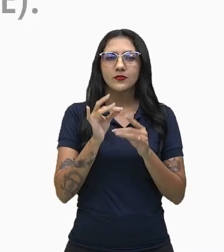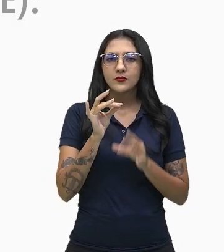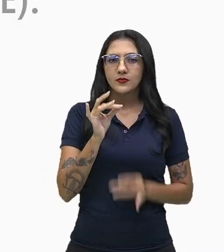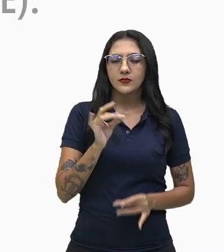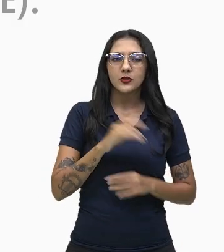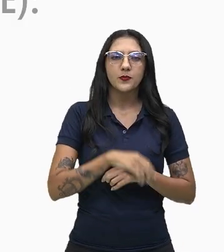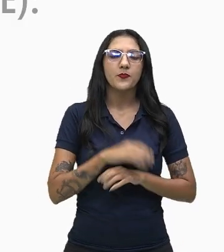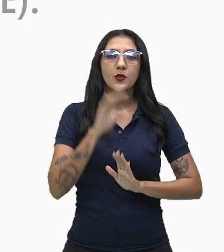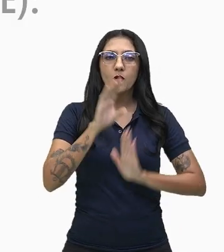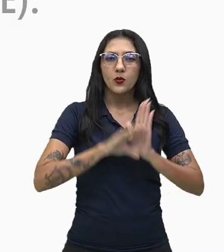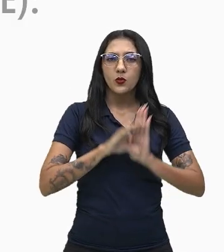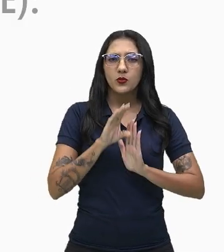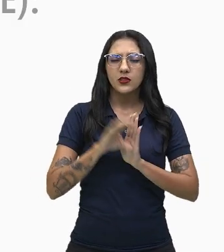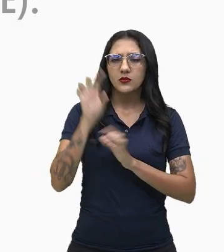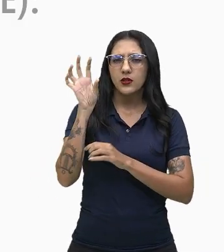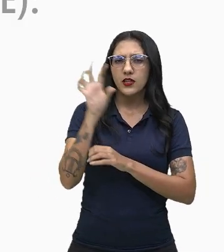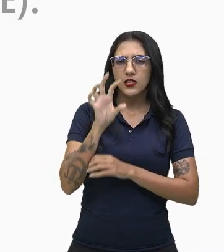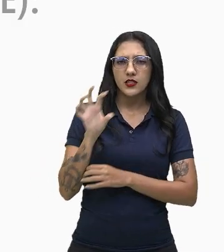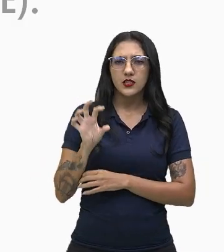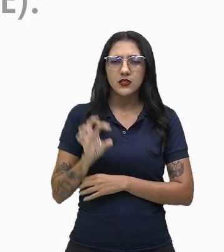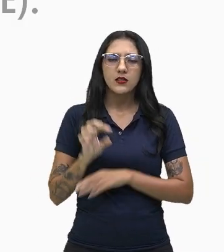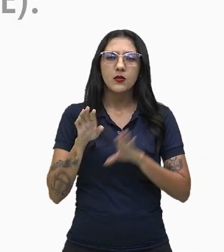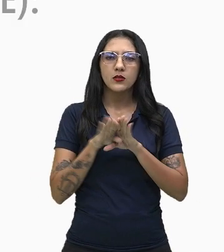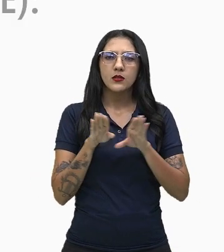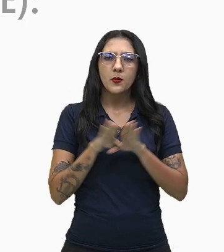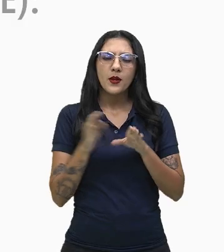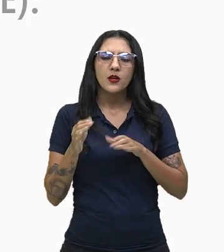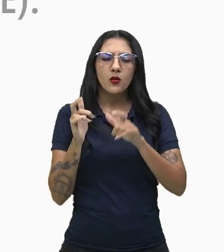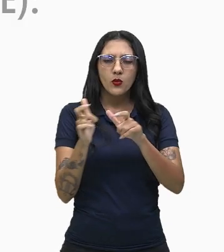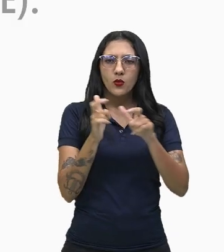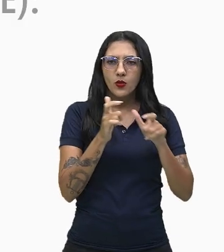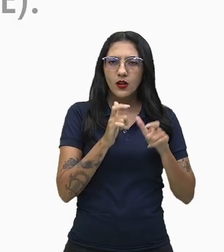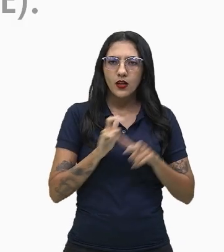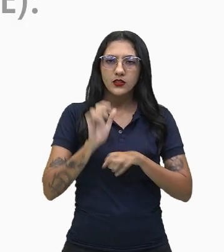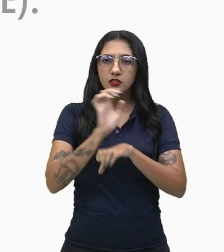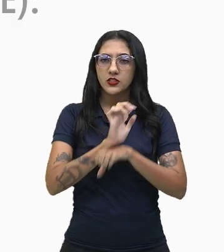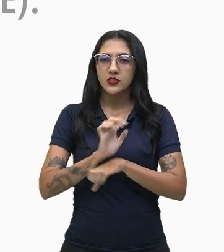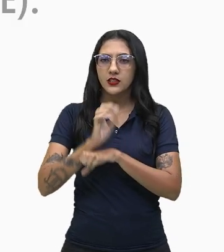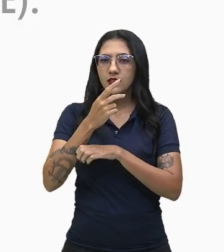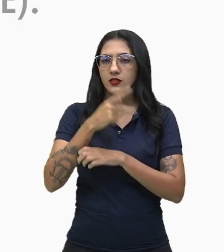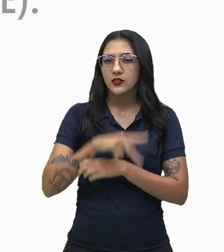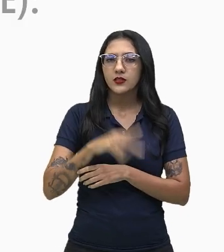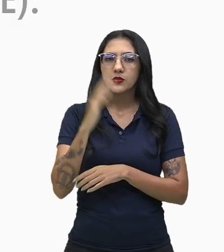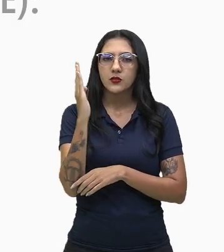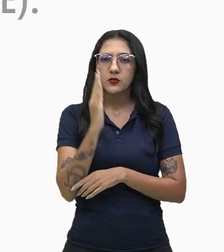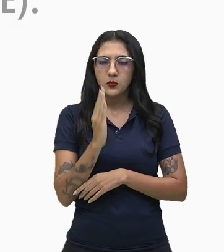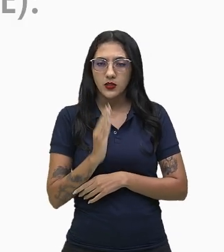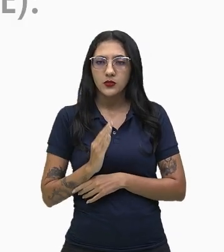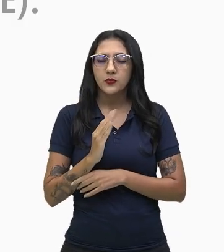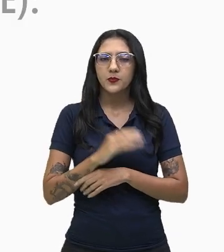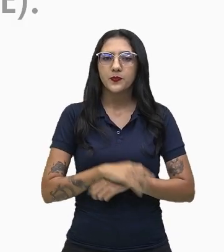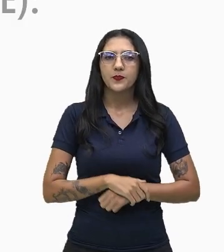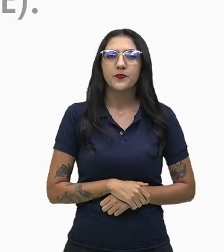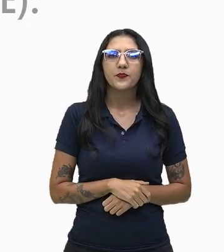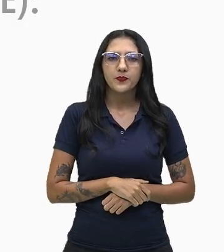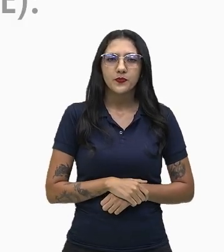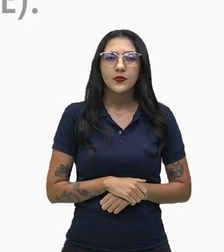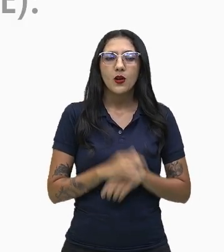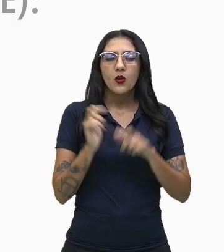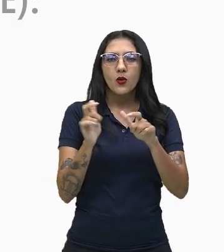detalhamento, conceito de região e as regiões do Brasil, segundo aí o IBGE. As